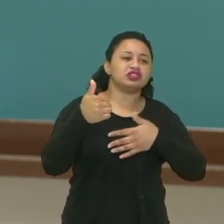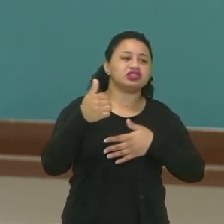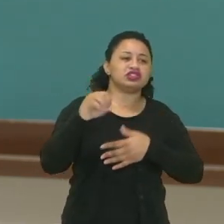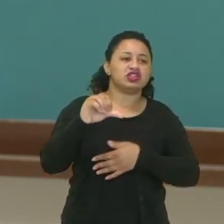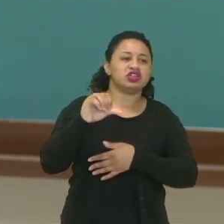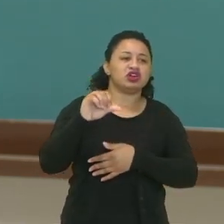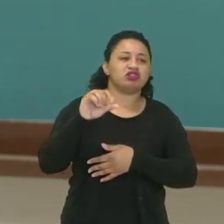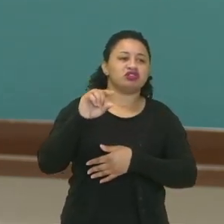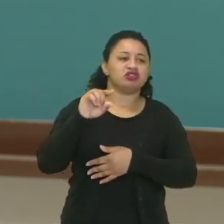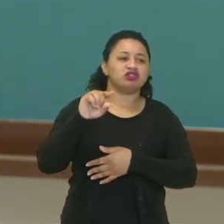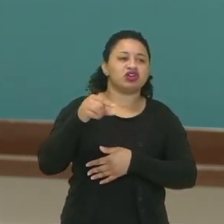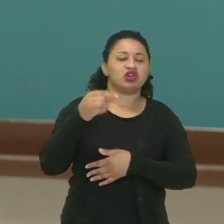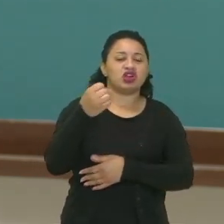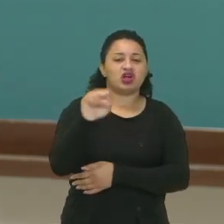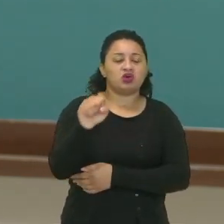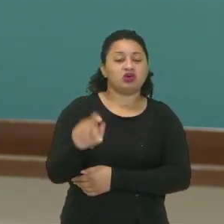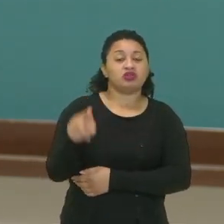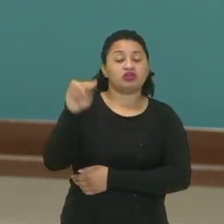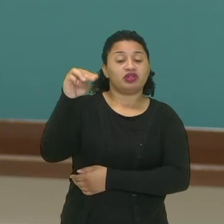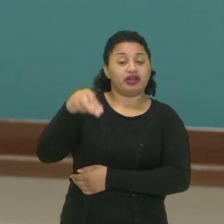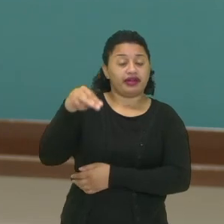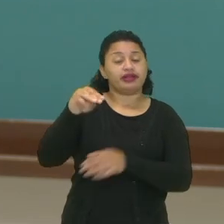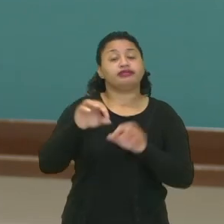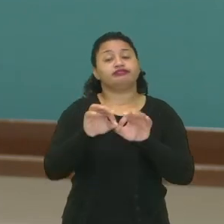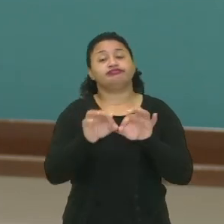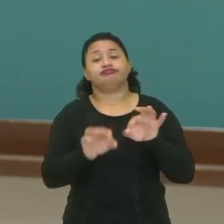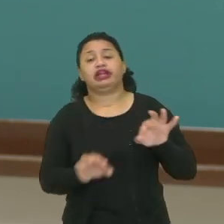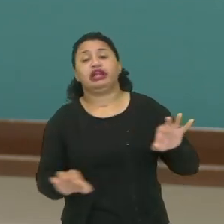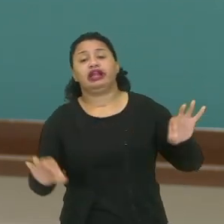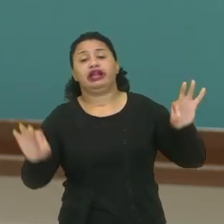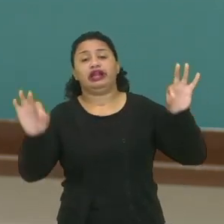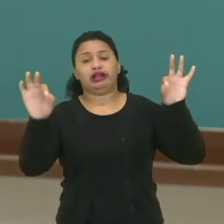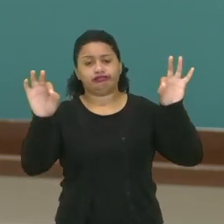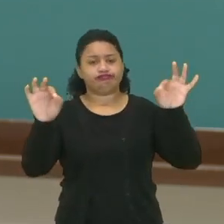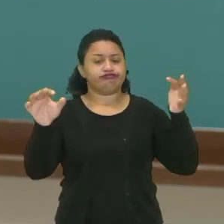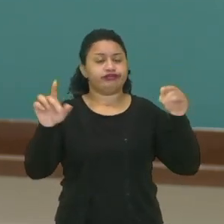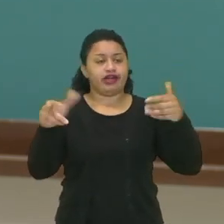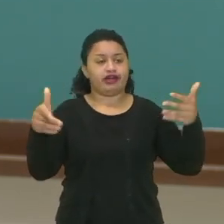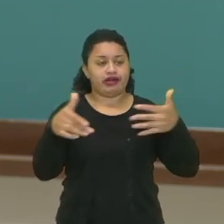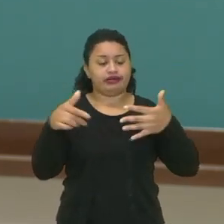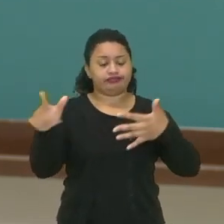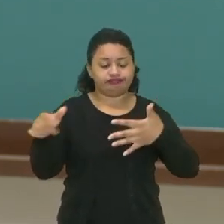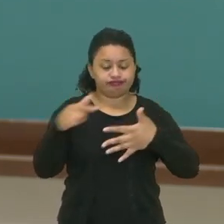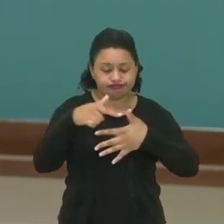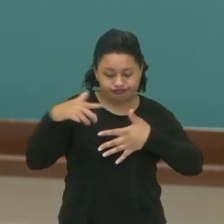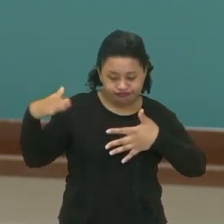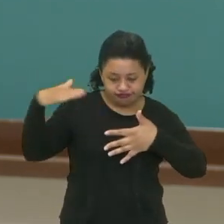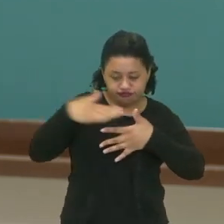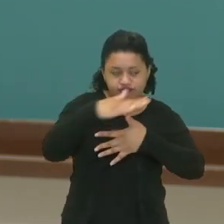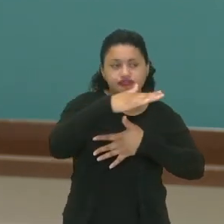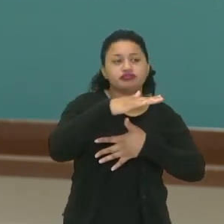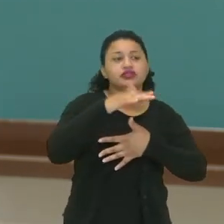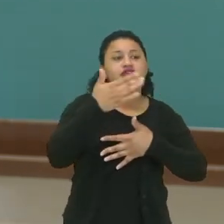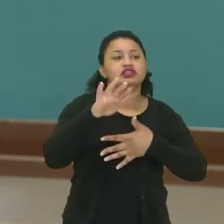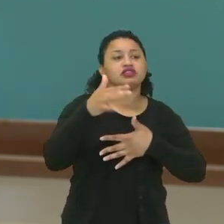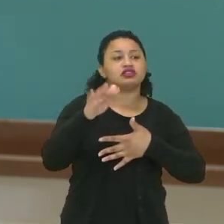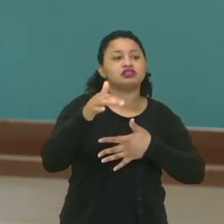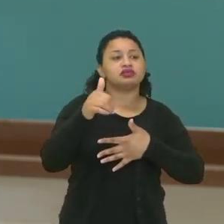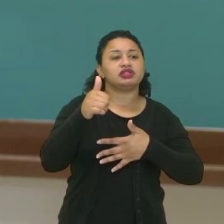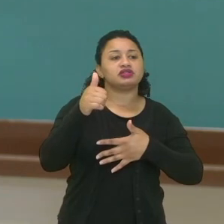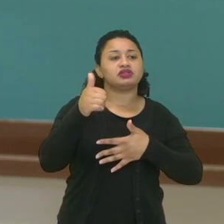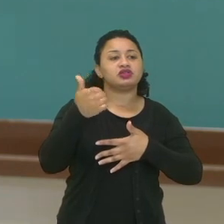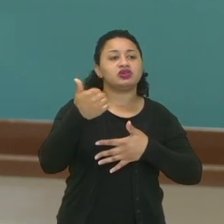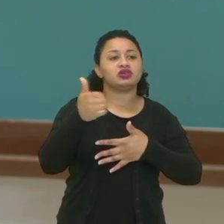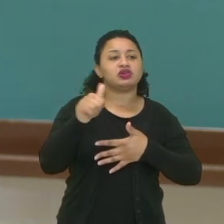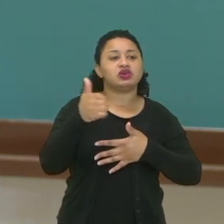19,8 mil quilômetros quadrados, né? Agora, por essa rota, encurta aí e fica em torno aí de